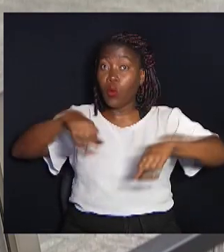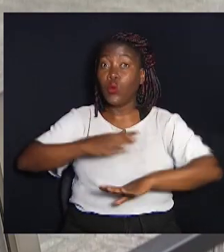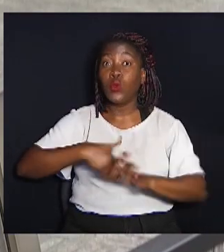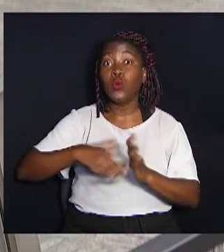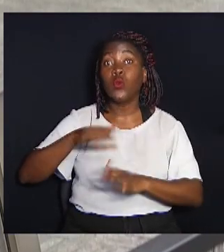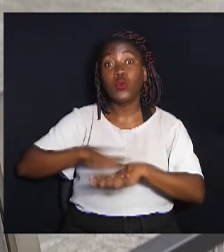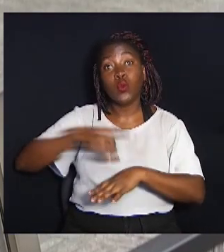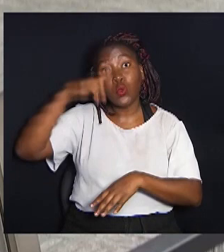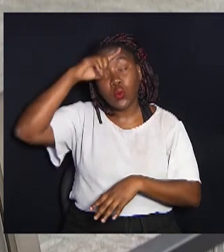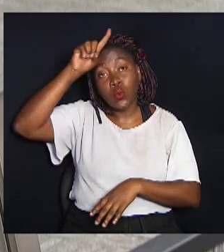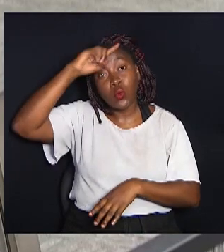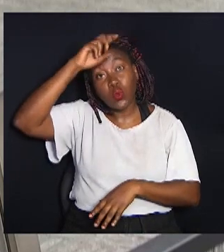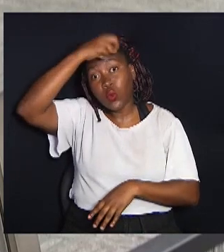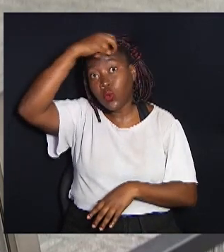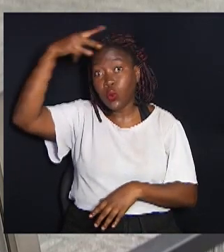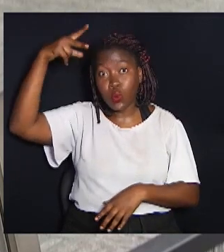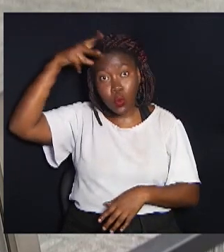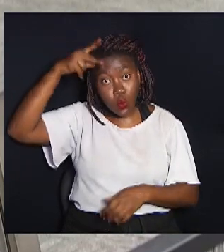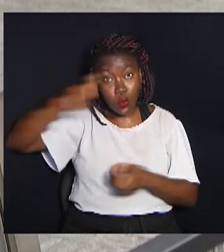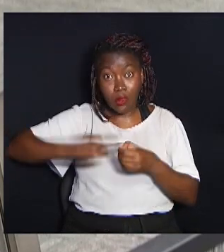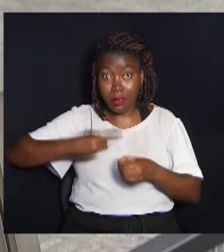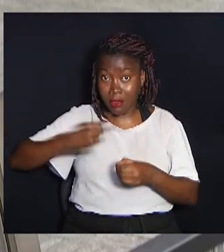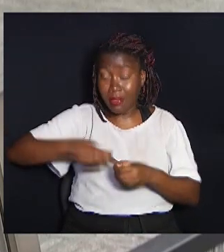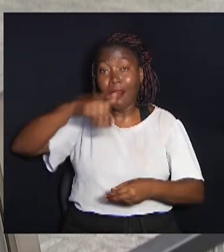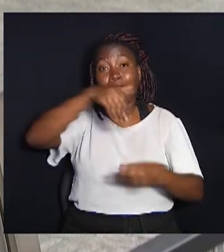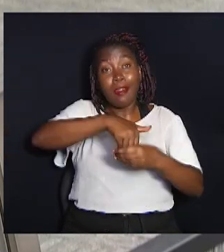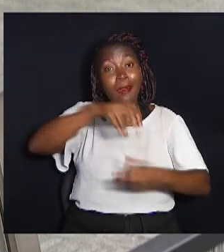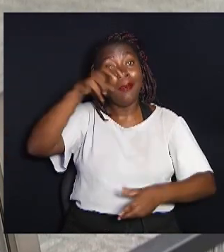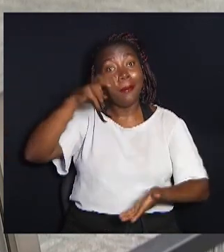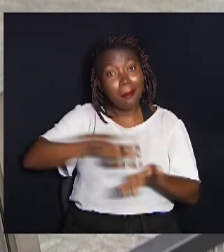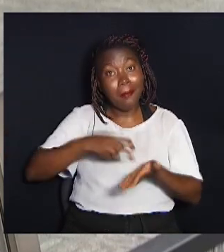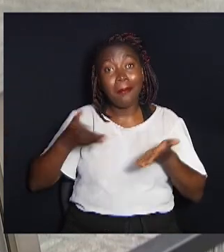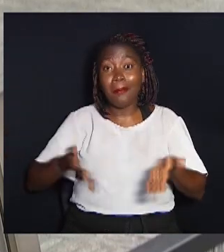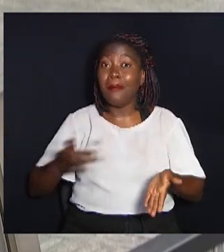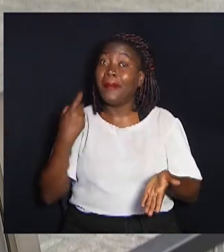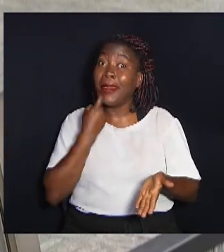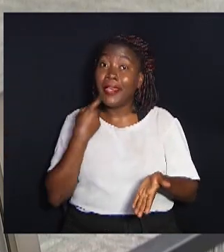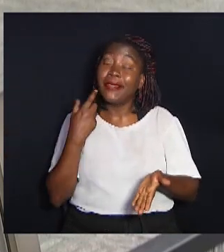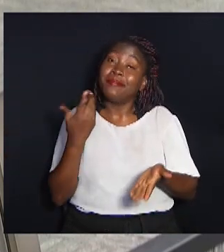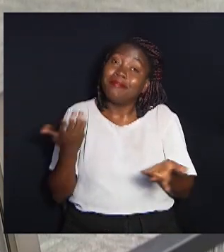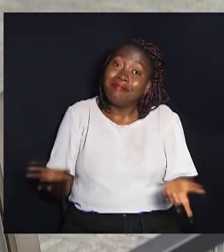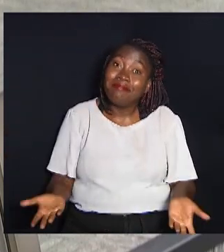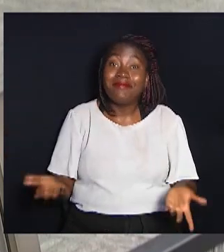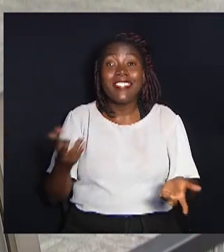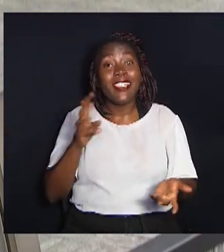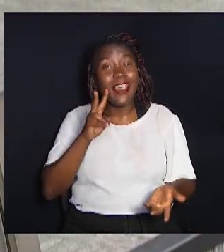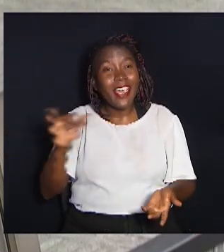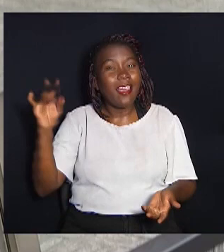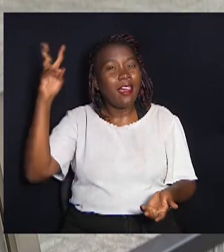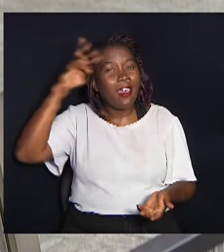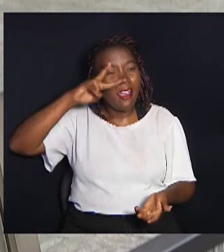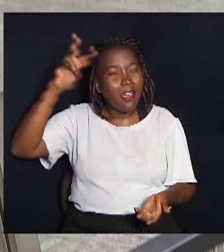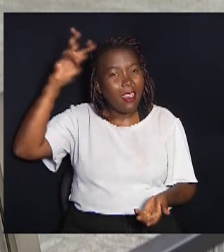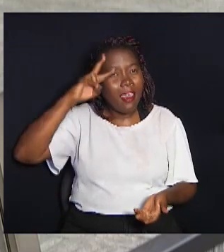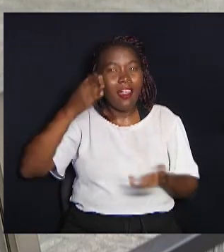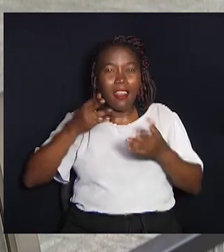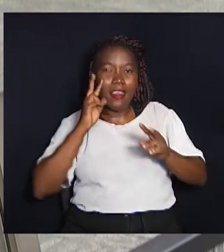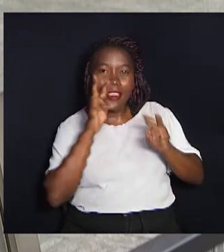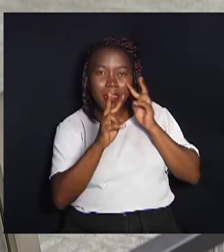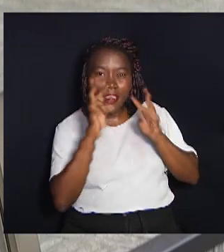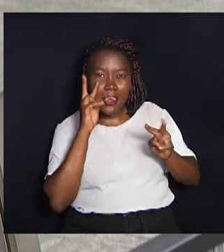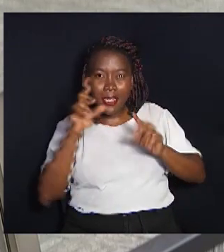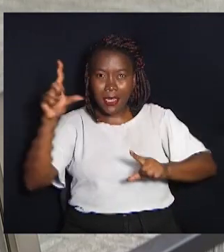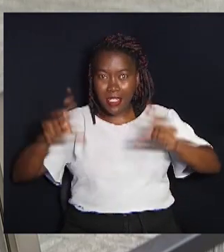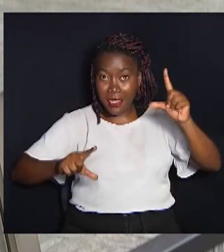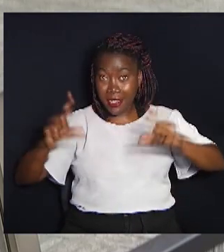do prefeito municipal, votados na manhã desta sexta-feira. Portanto, vamos relembrar aqui o telespectador da TV